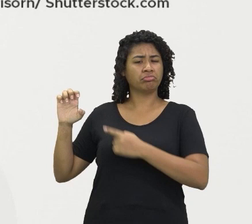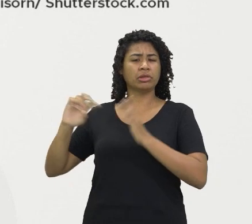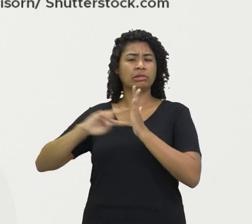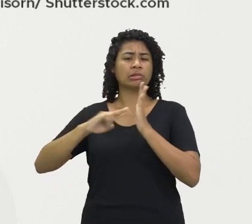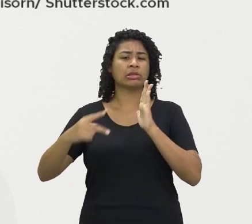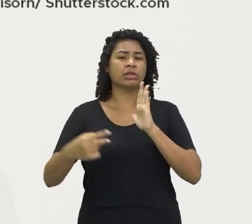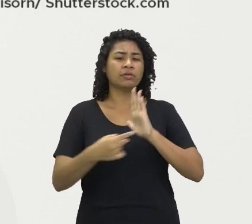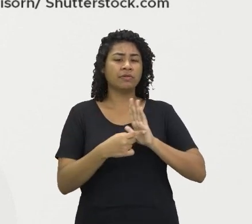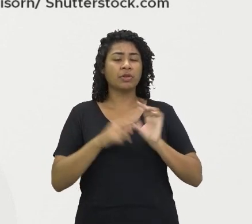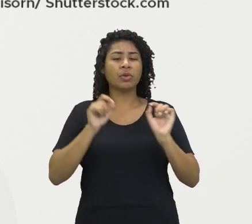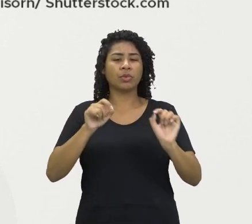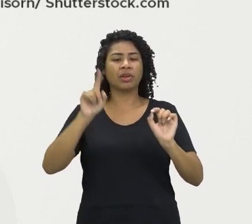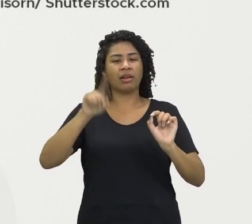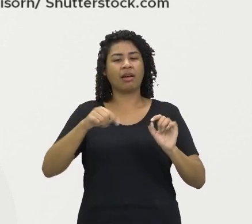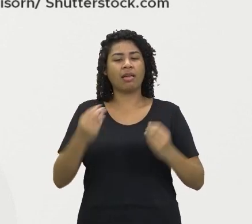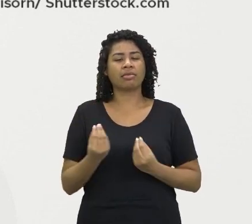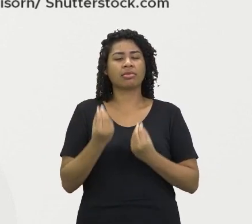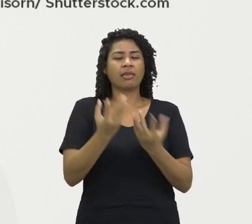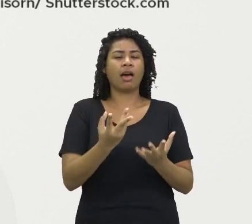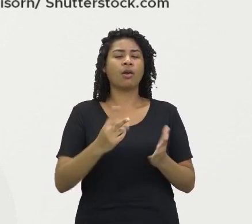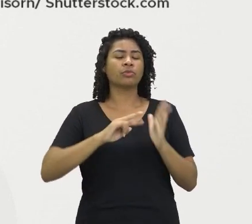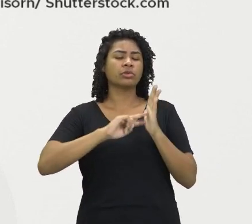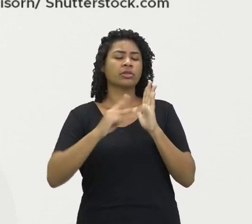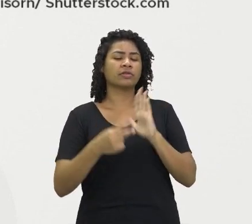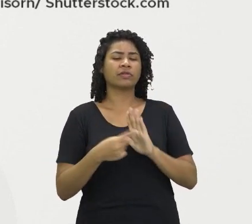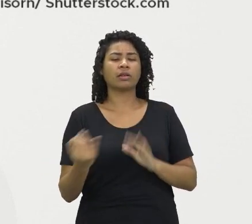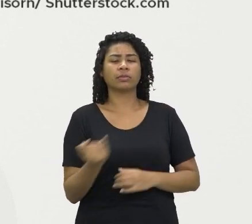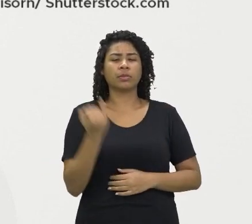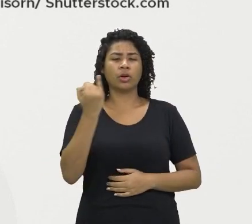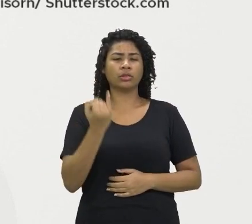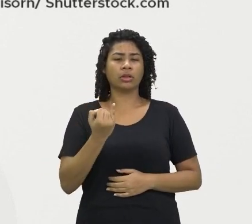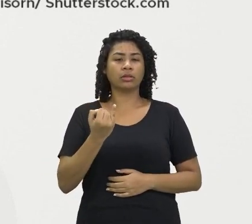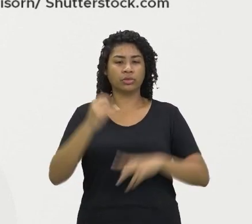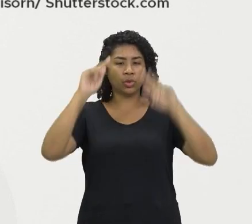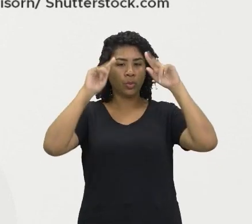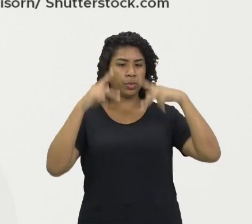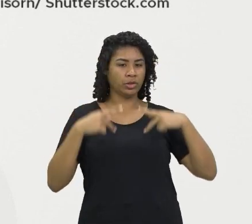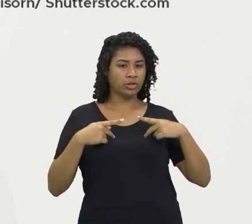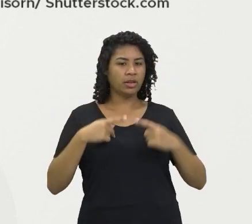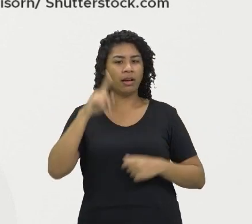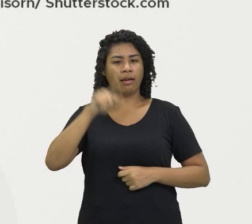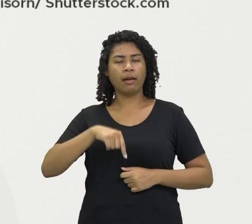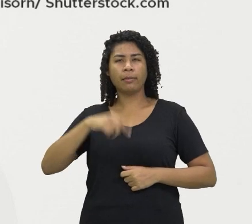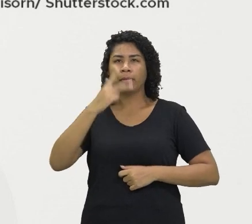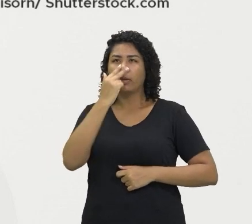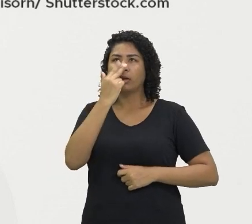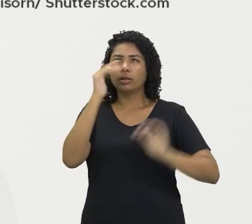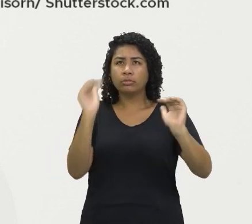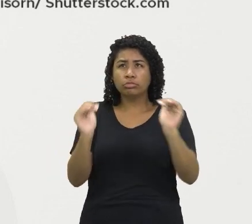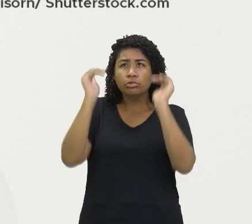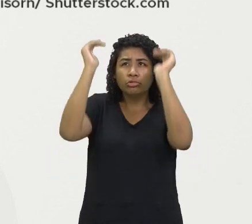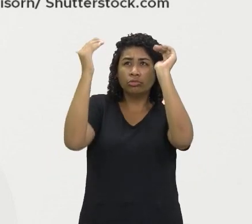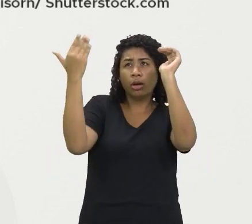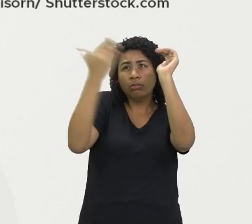vida humana através da ligação com algo que é maior que a si mesmo, né?